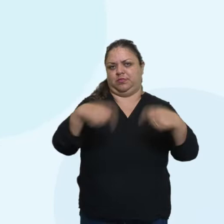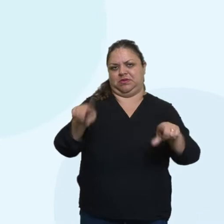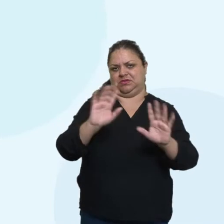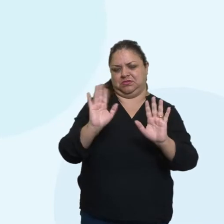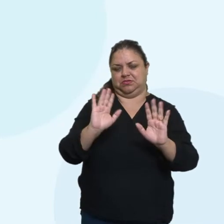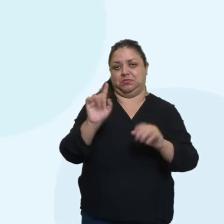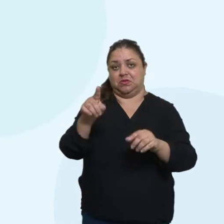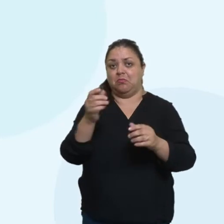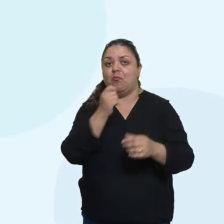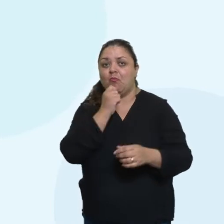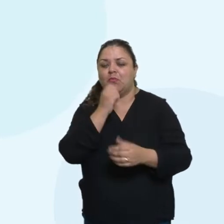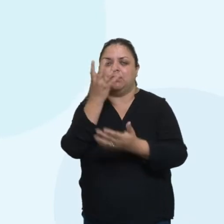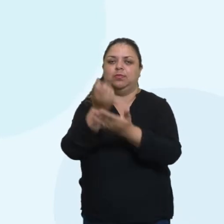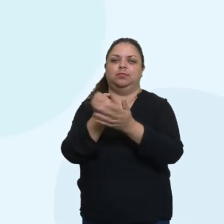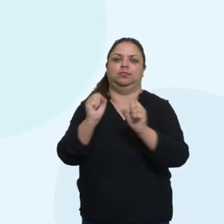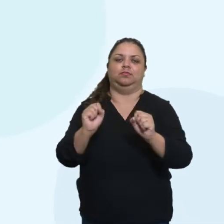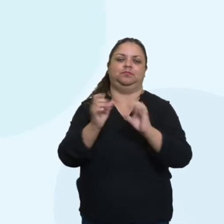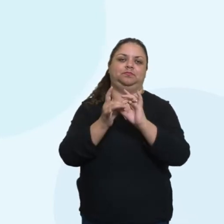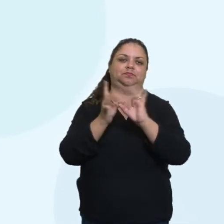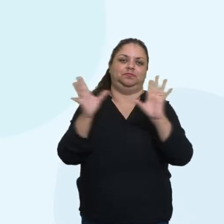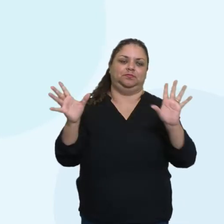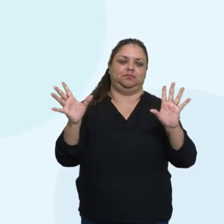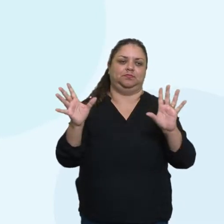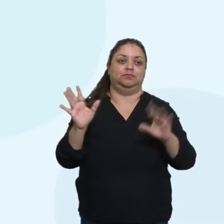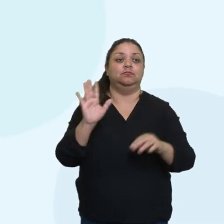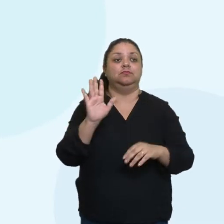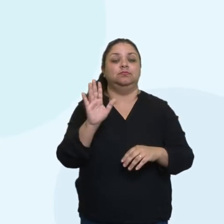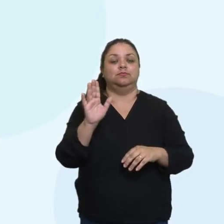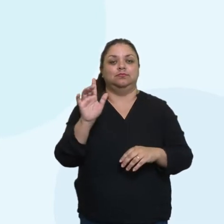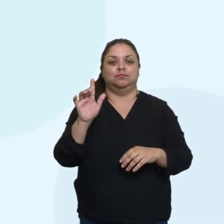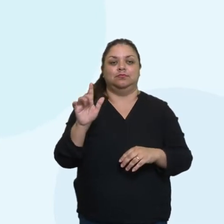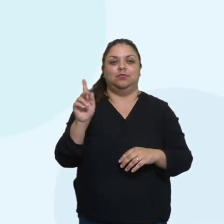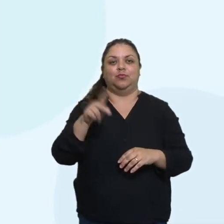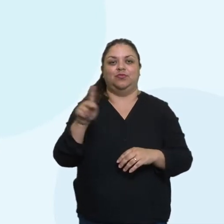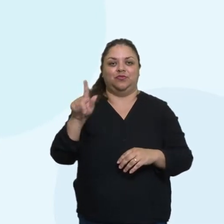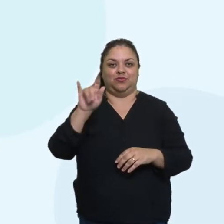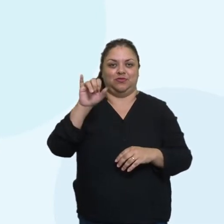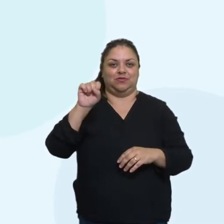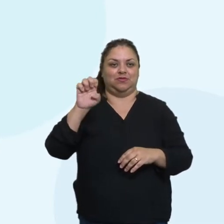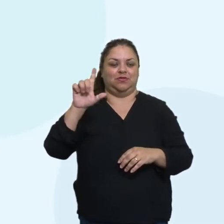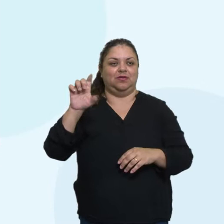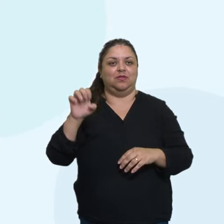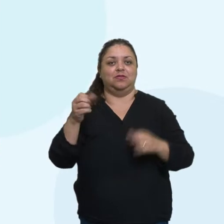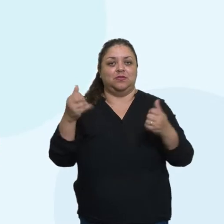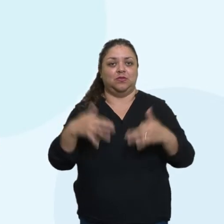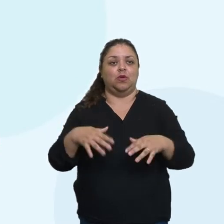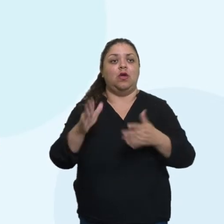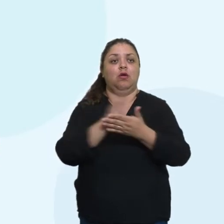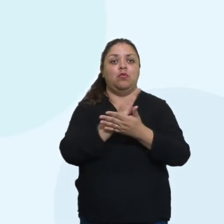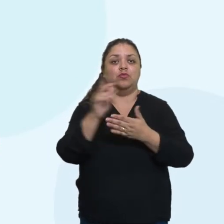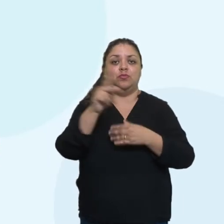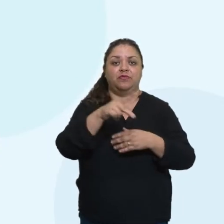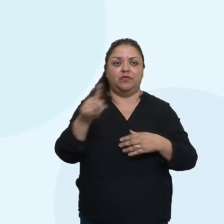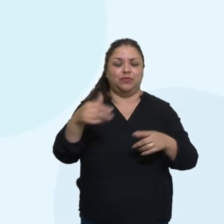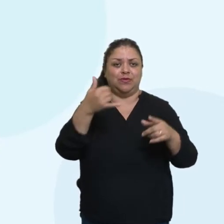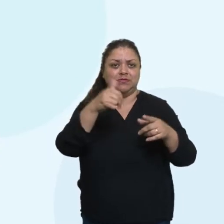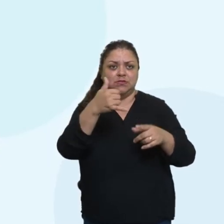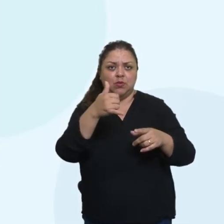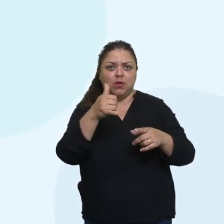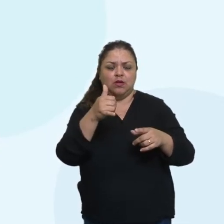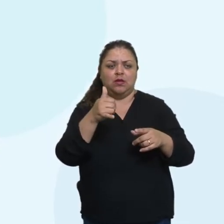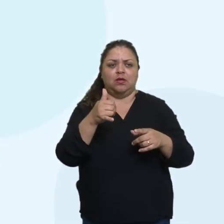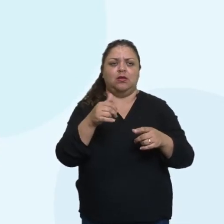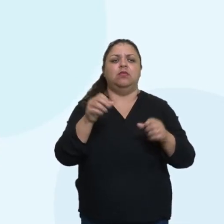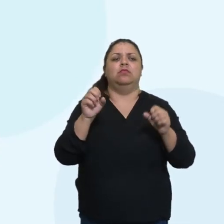caso queira fique à vontade aí também é Tem alguns professores que estão com celular né então Fiquem tranquilos também